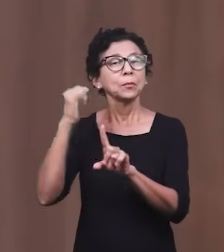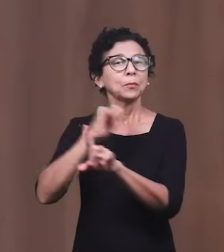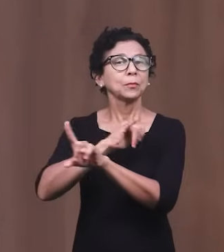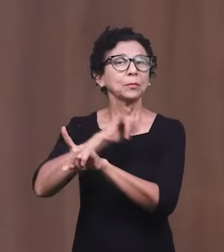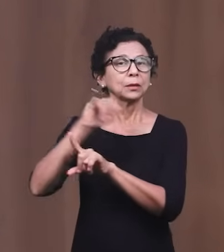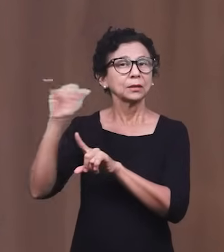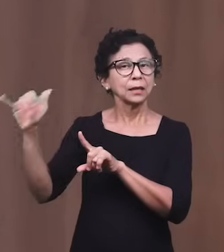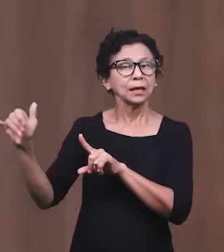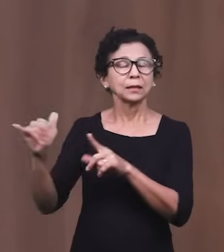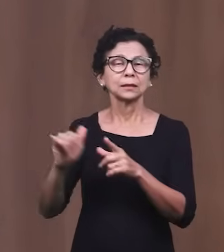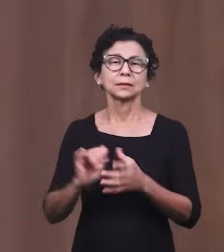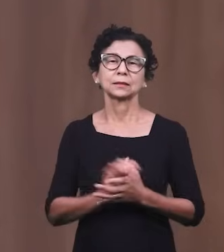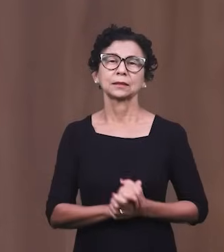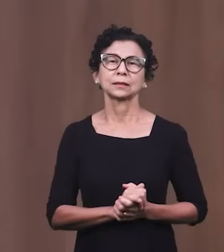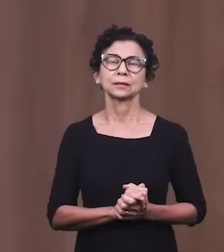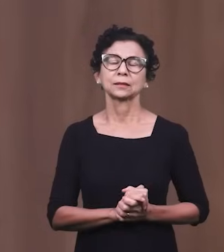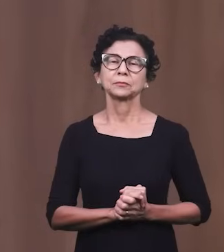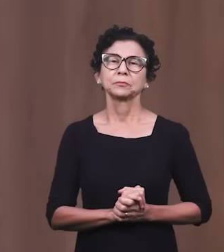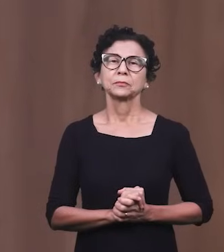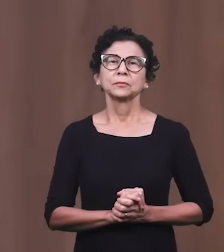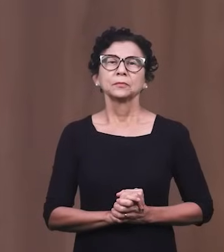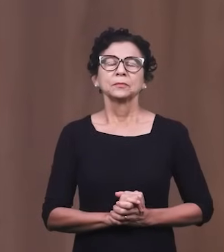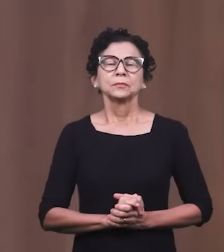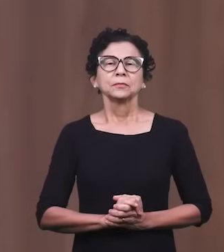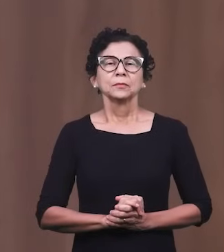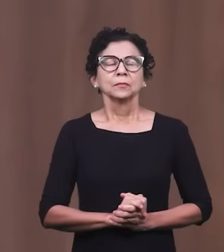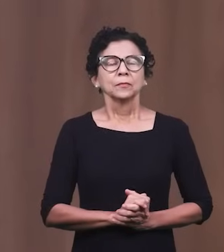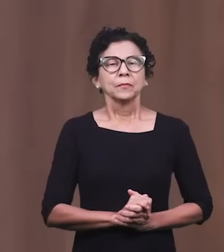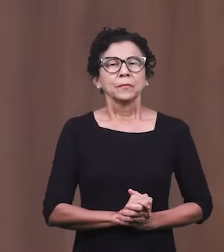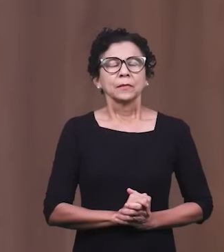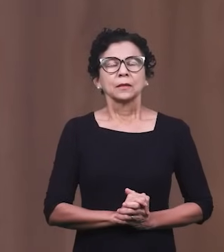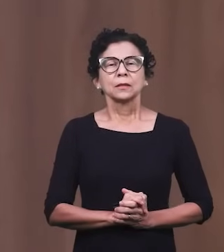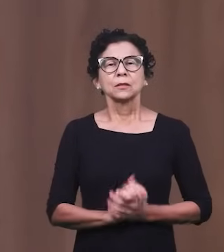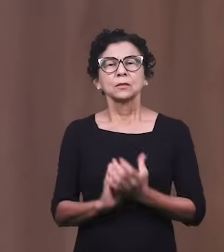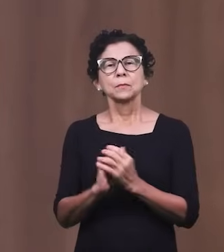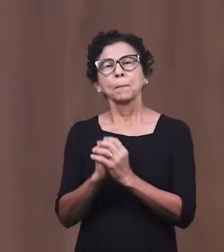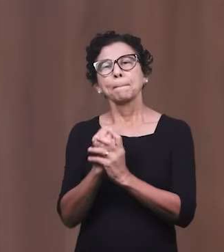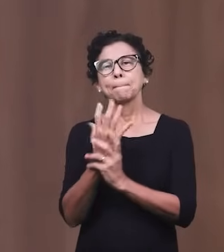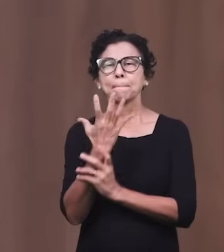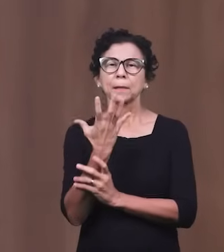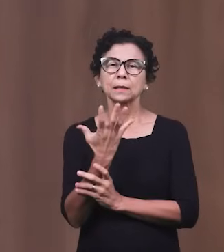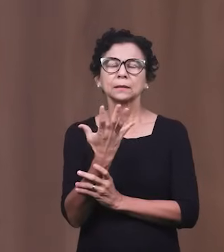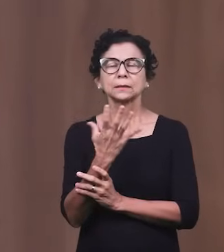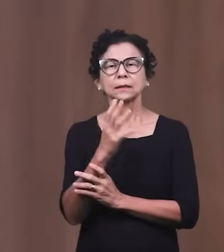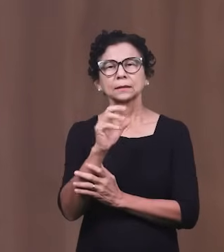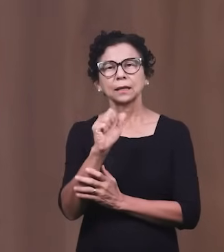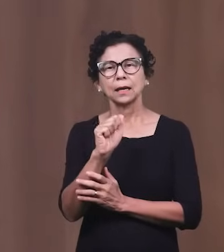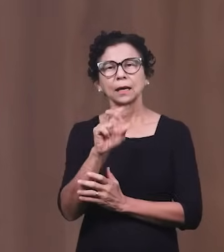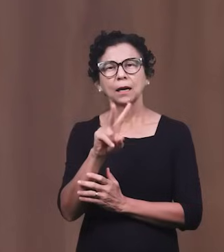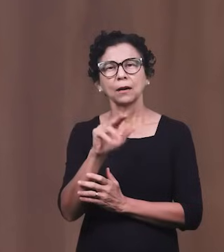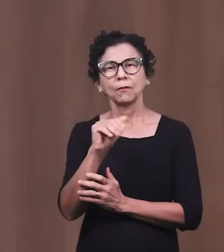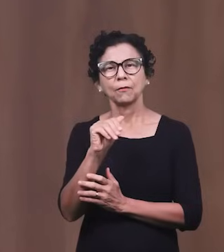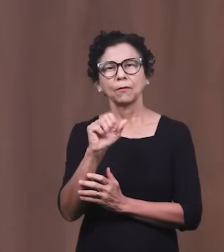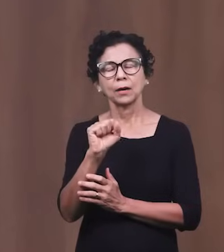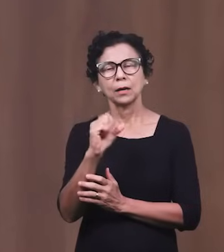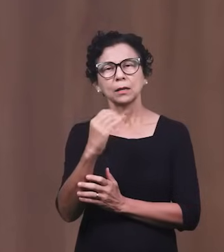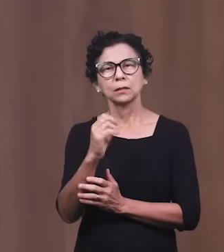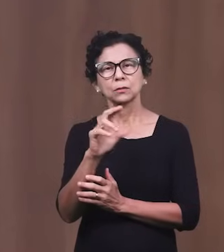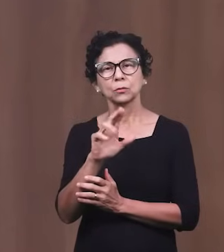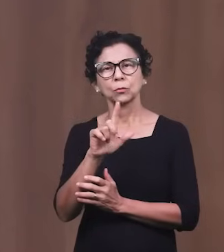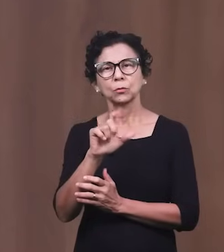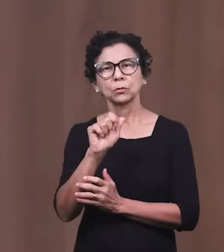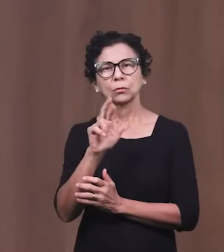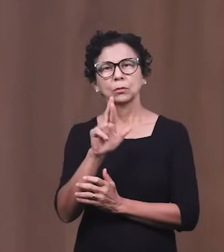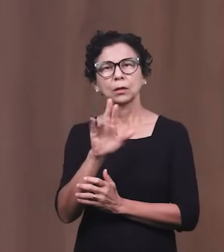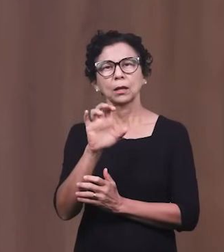falar de algumas plantas mas eu queria que a irmã trouxesse para nós eh falasse um pouquinho dessas funções